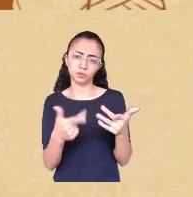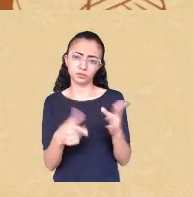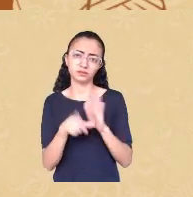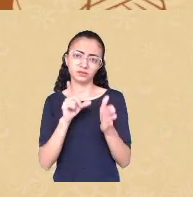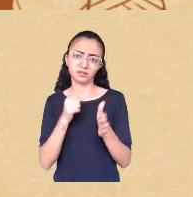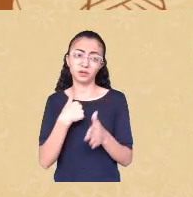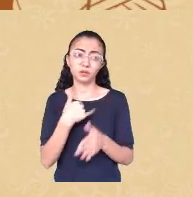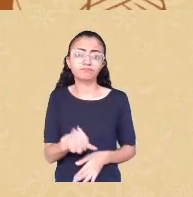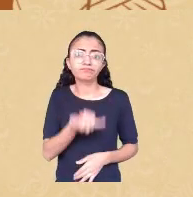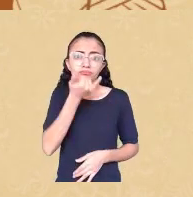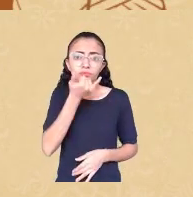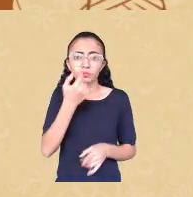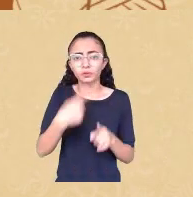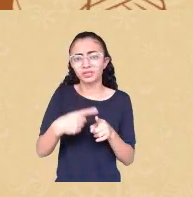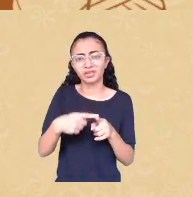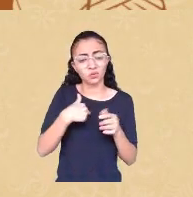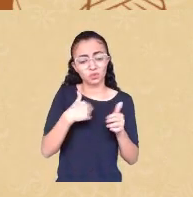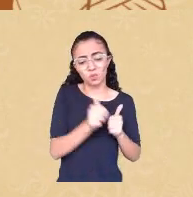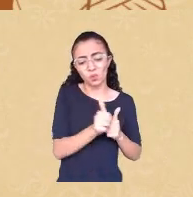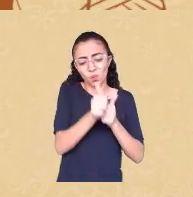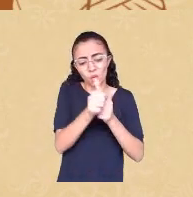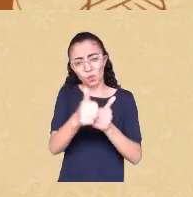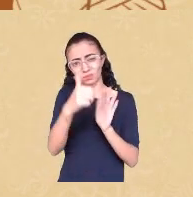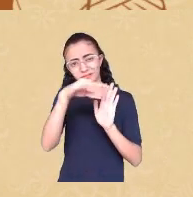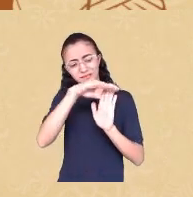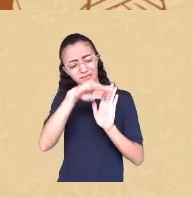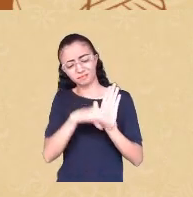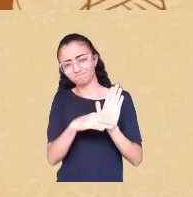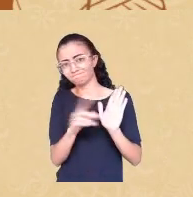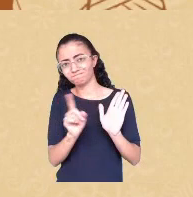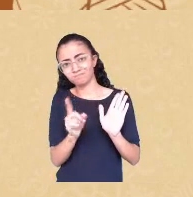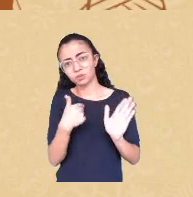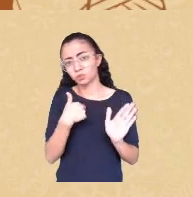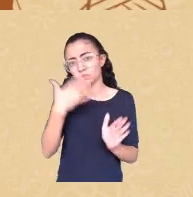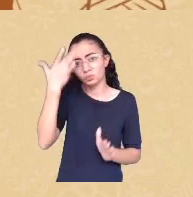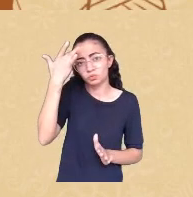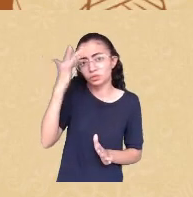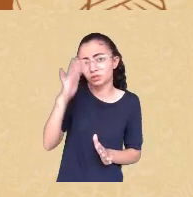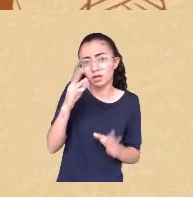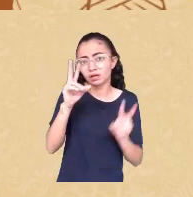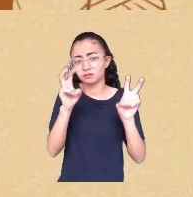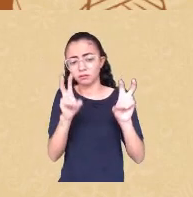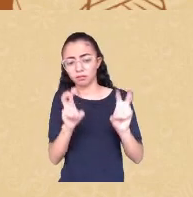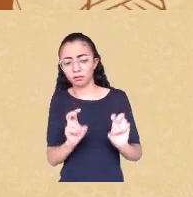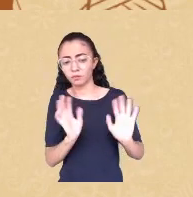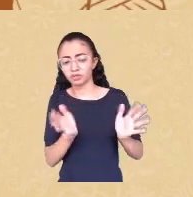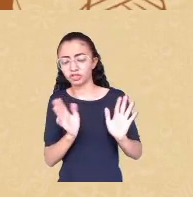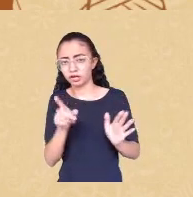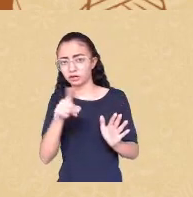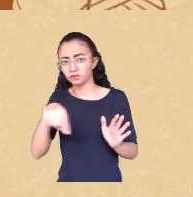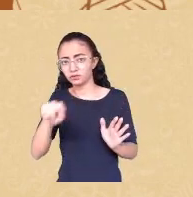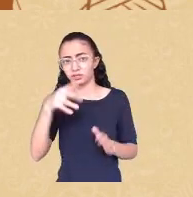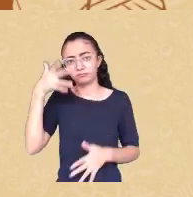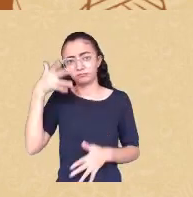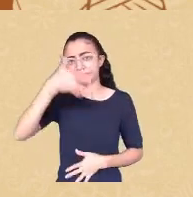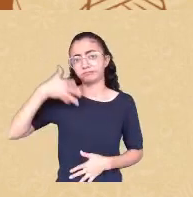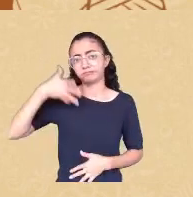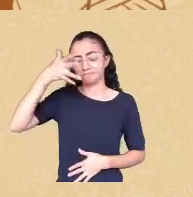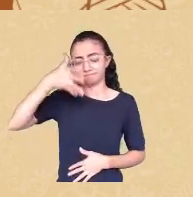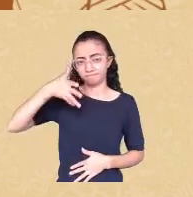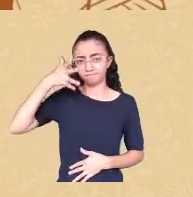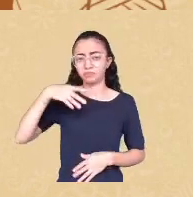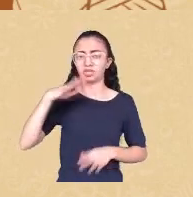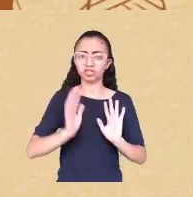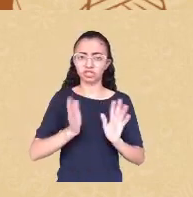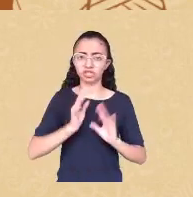vou buscar ser bem sucinta em alguns pontos e temas que eu tenho certeza que vocês já falaram, já discutiram,